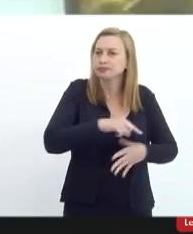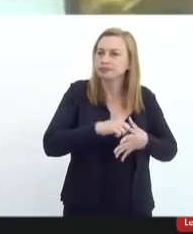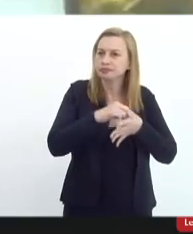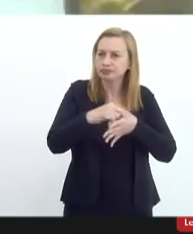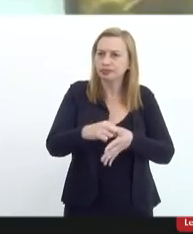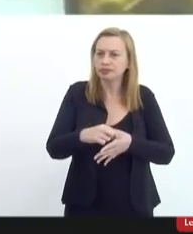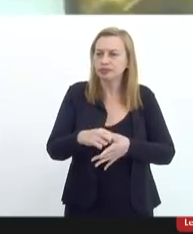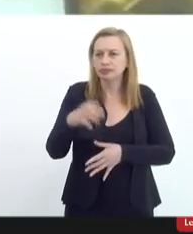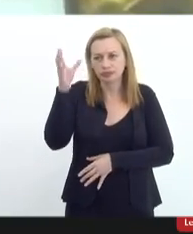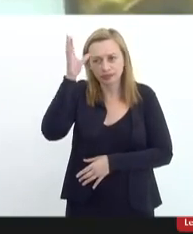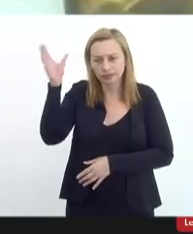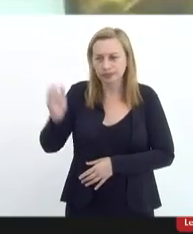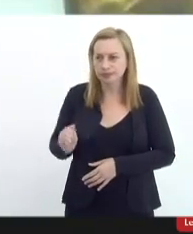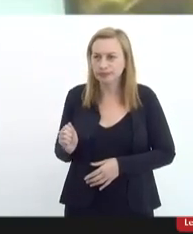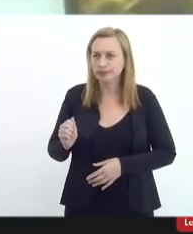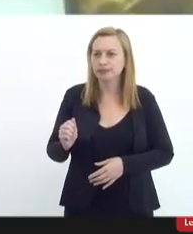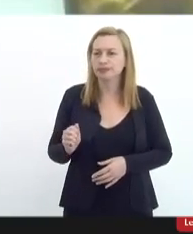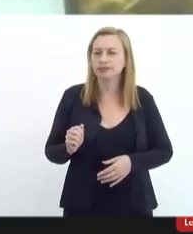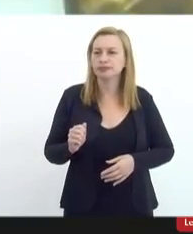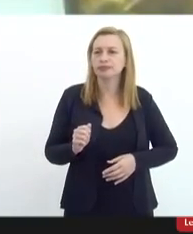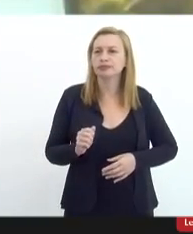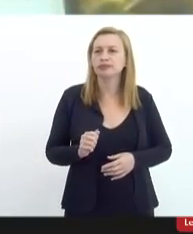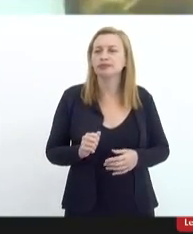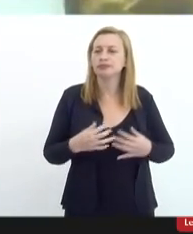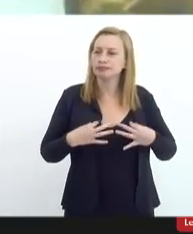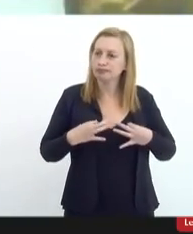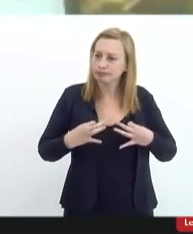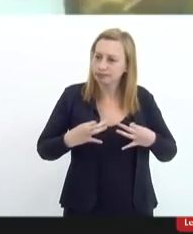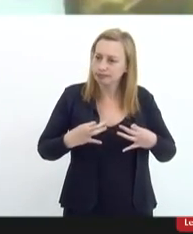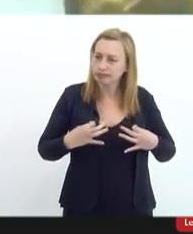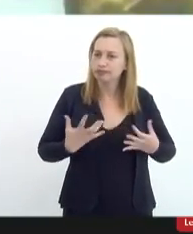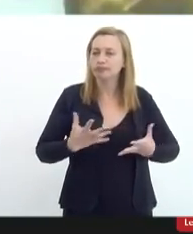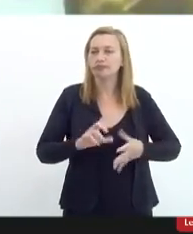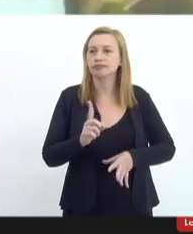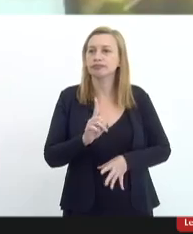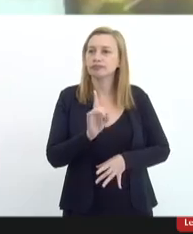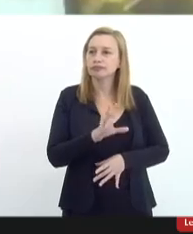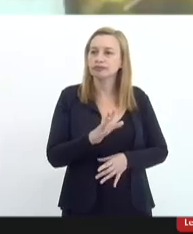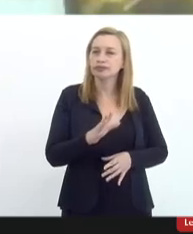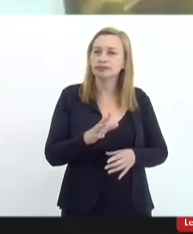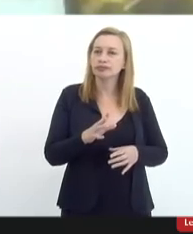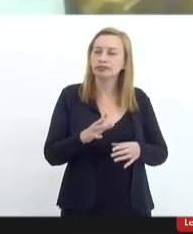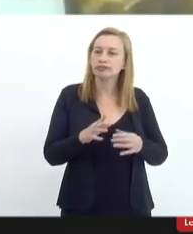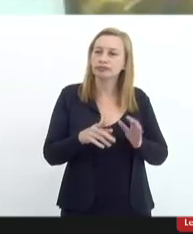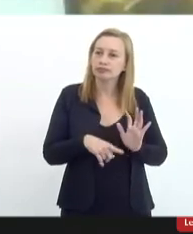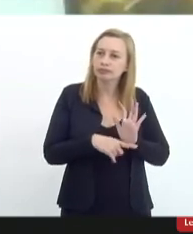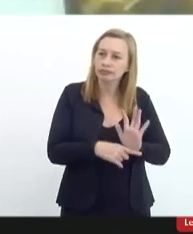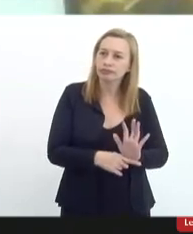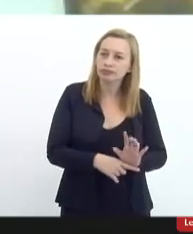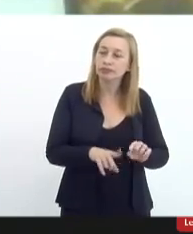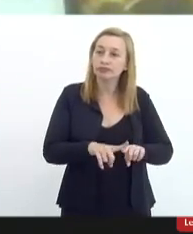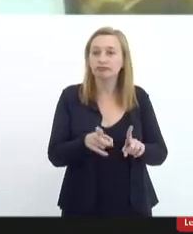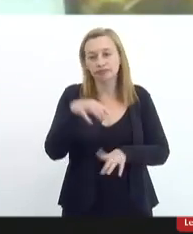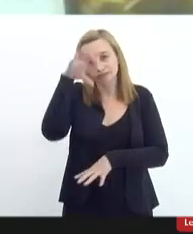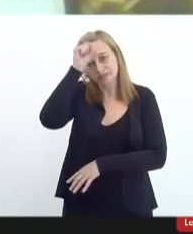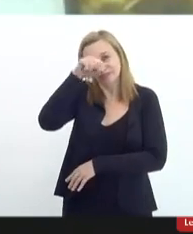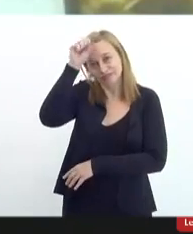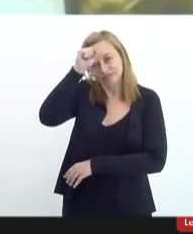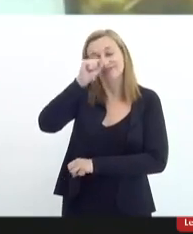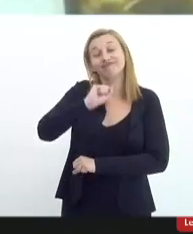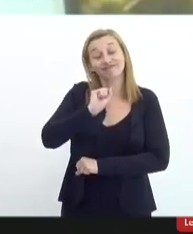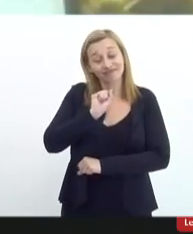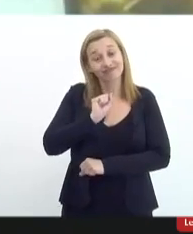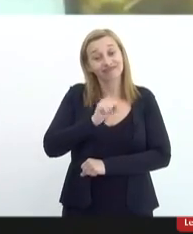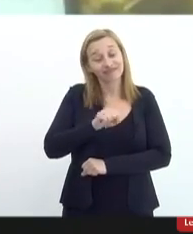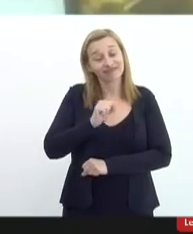de matriz africana. Estamos à disposição, não apenas para contribuir, mas também para aprender, né?